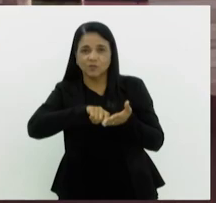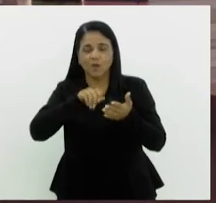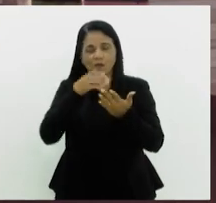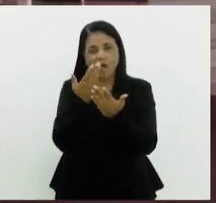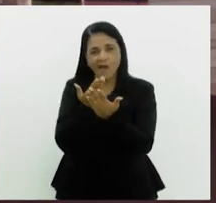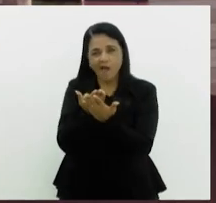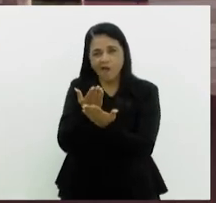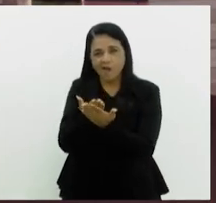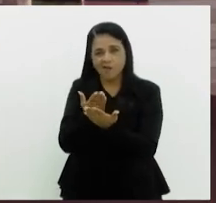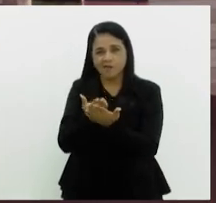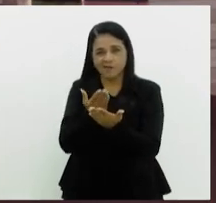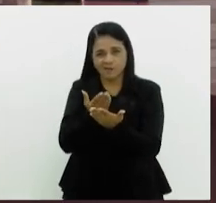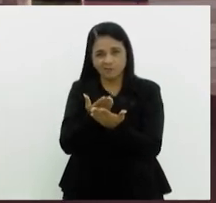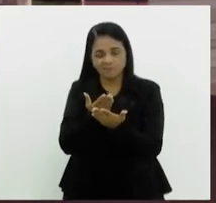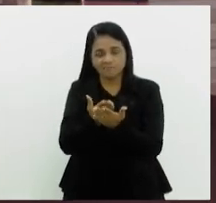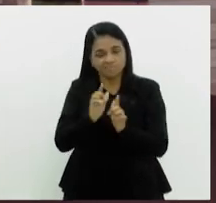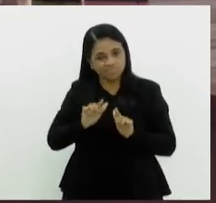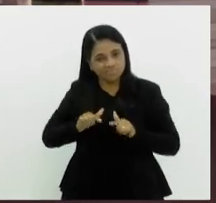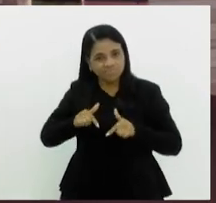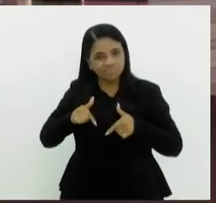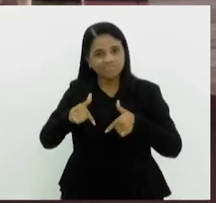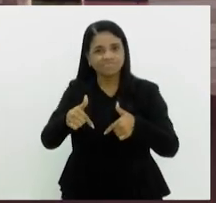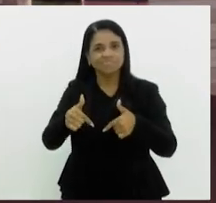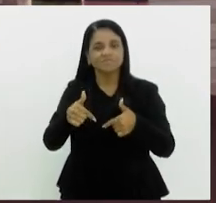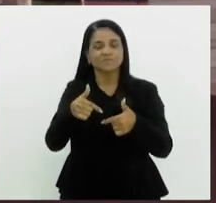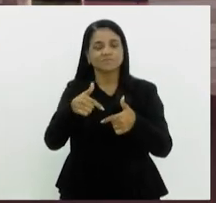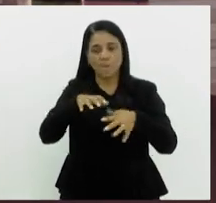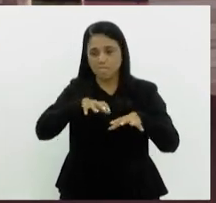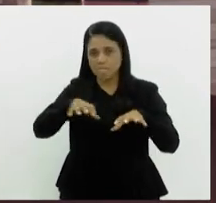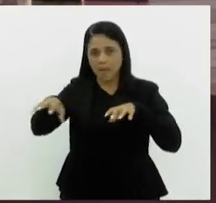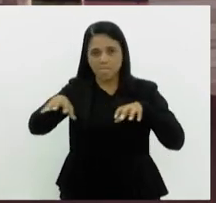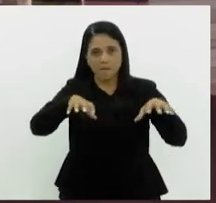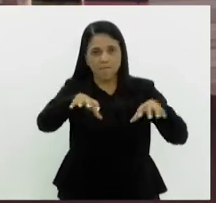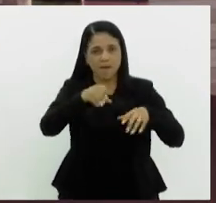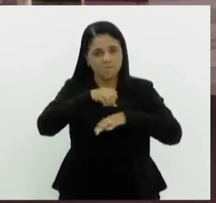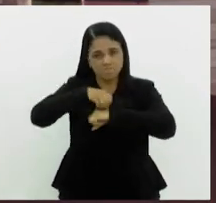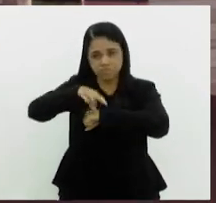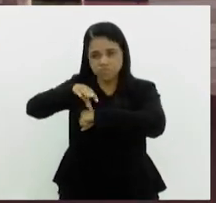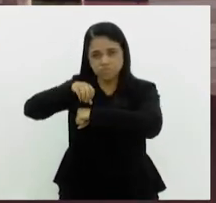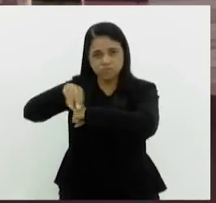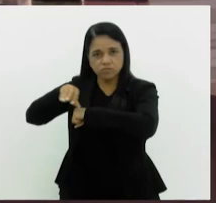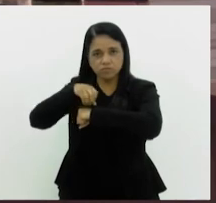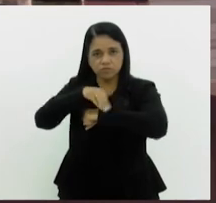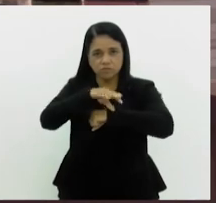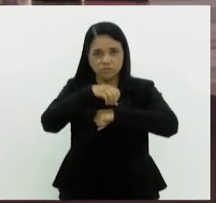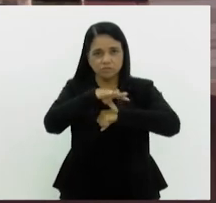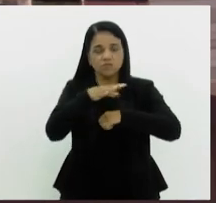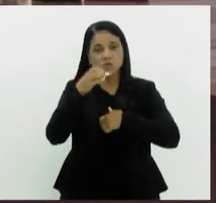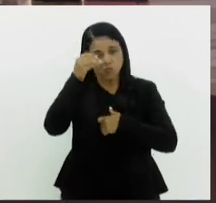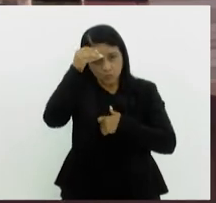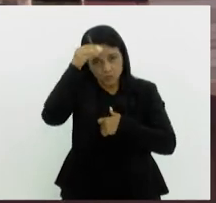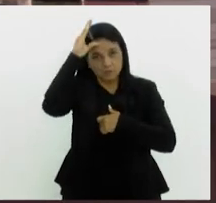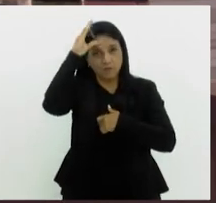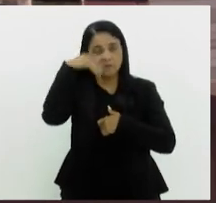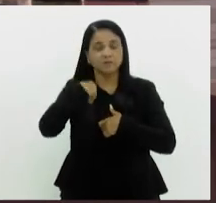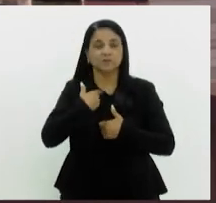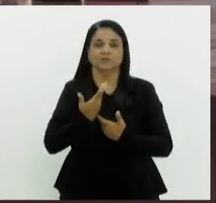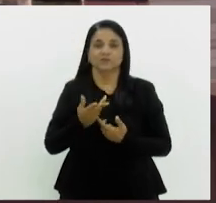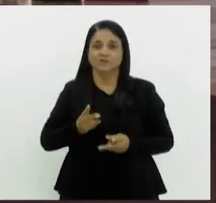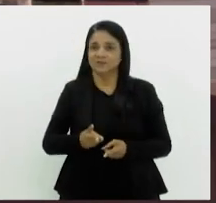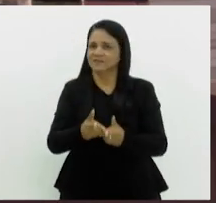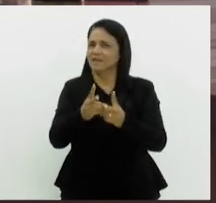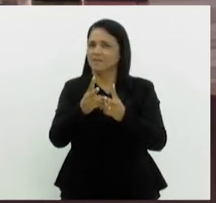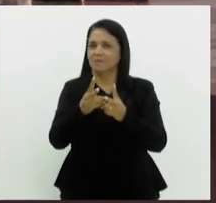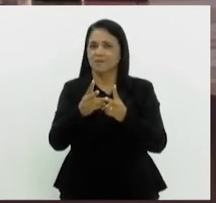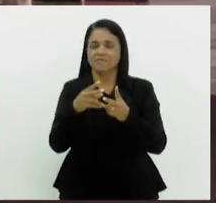aulas, sua disposição para repartir e compartilhar conhecimento são inesgotáveis e